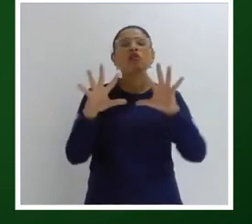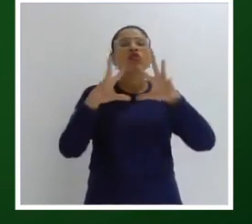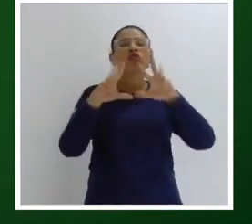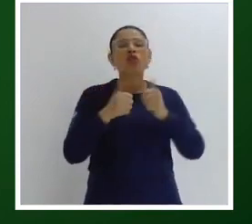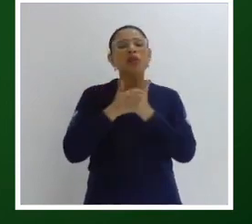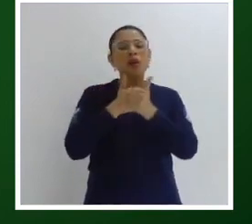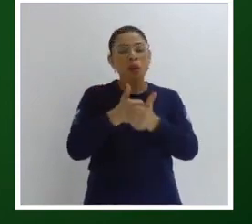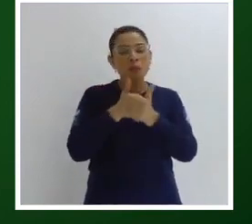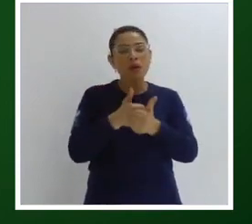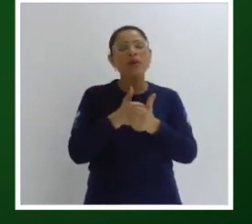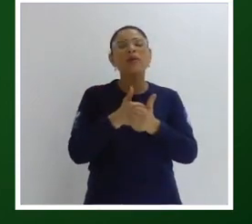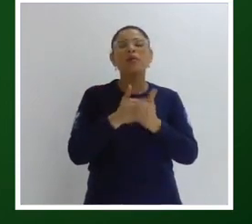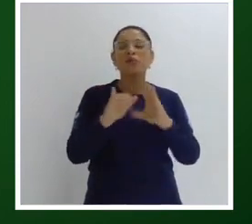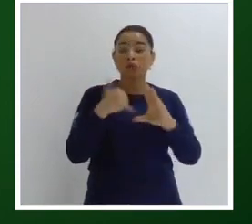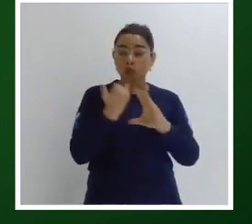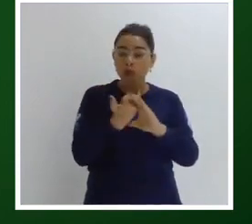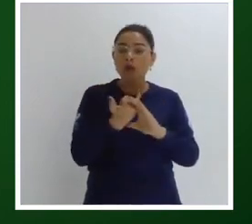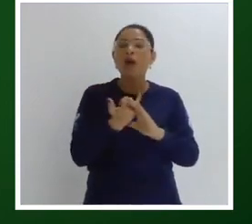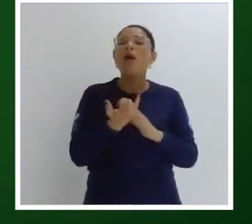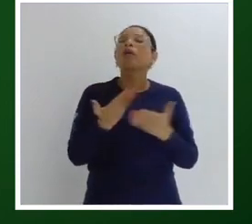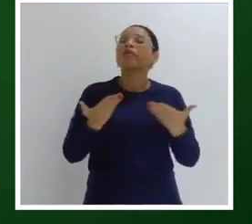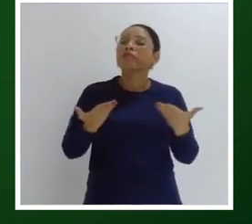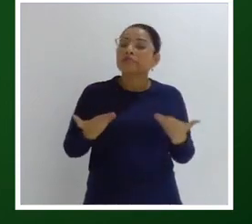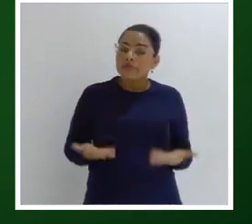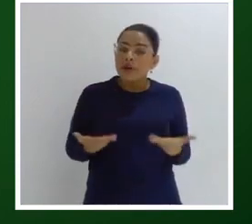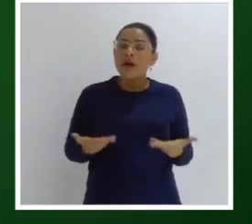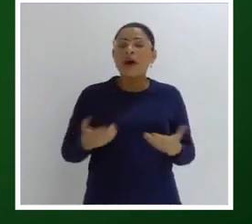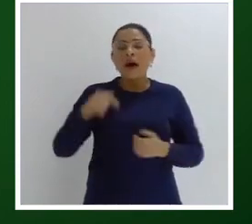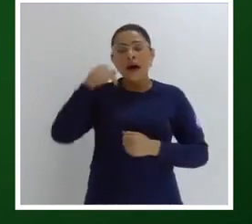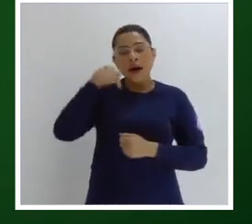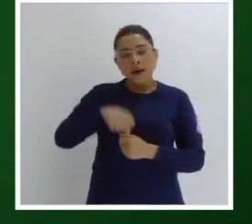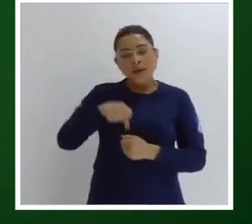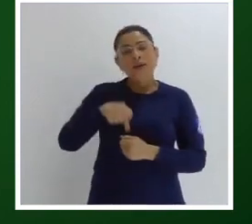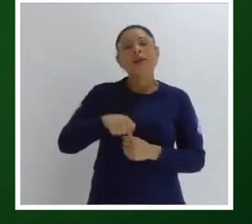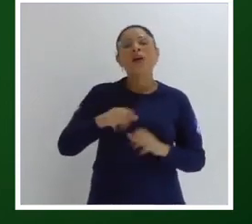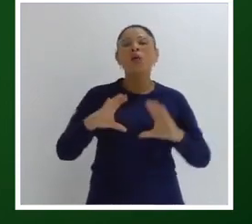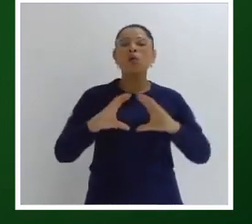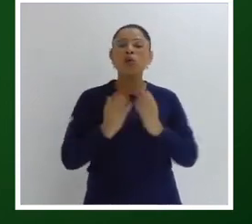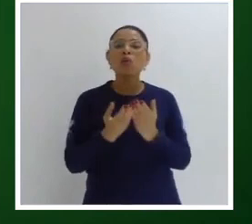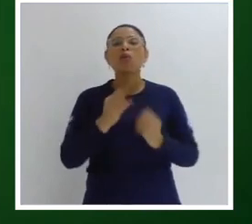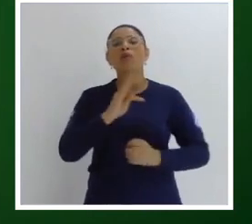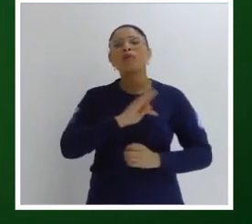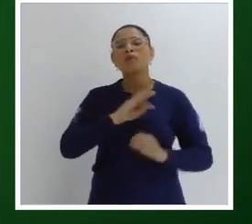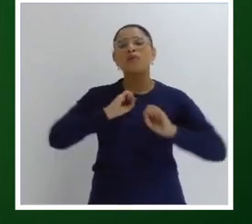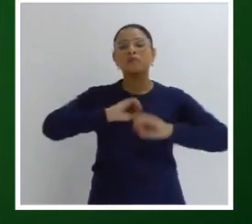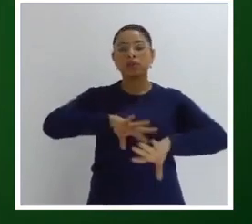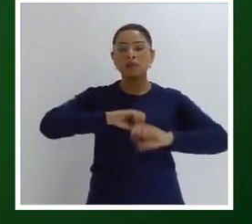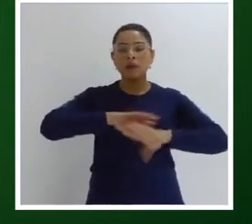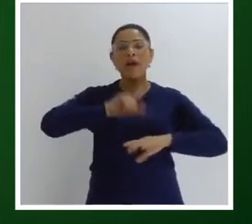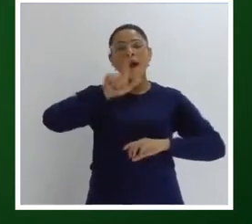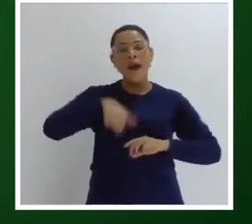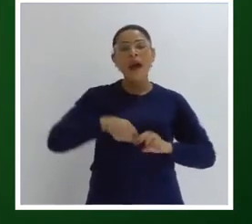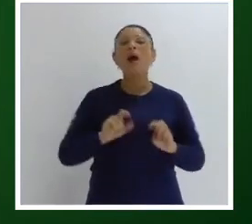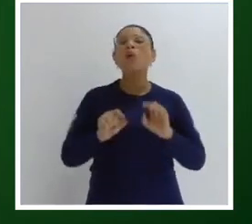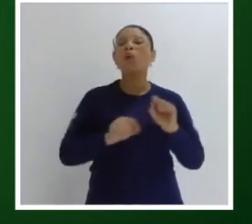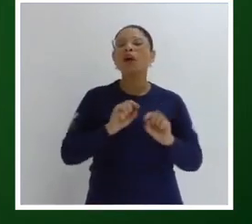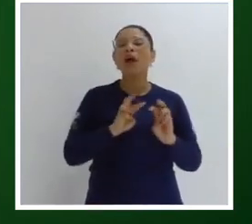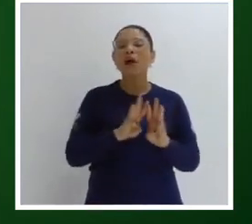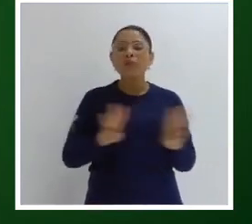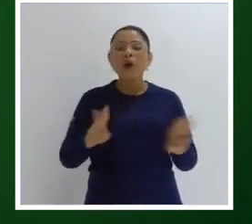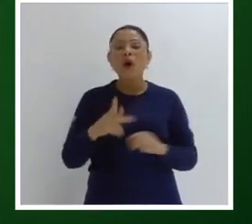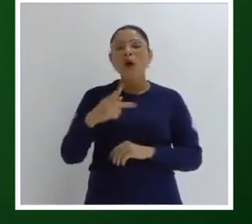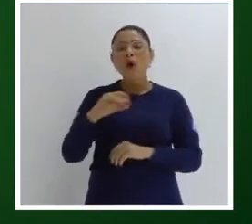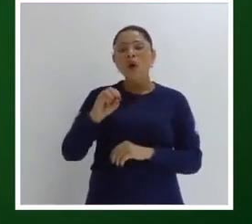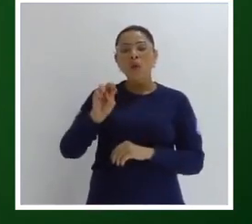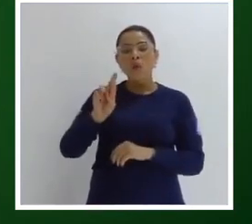que uma das obras deste fórum internacional da educação é o portal né Nós temos um